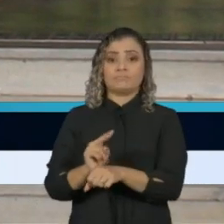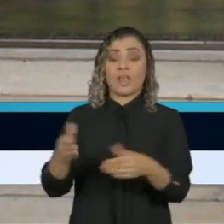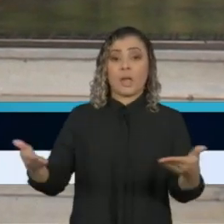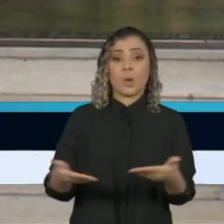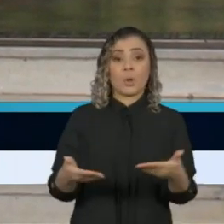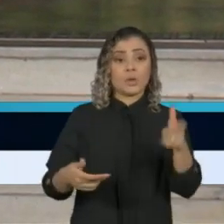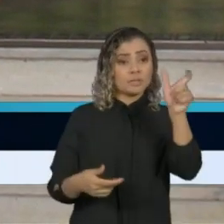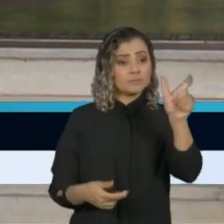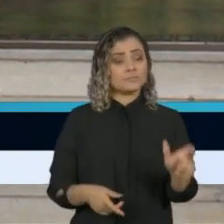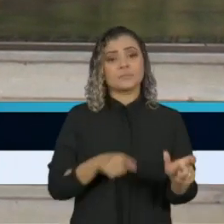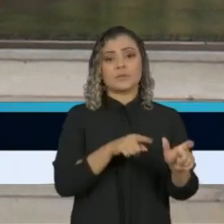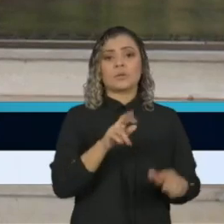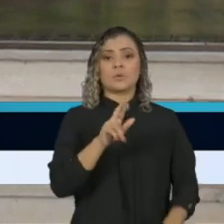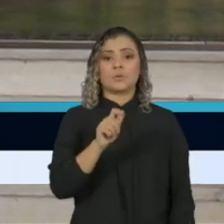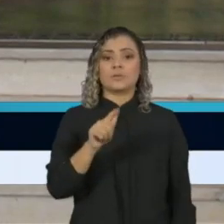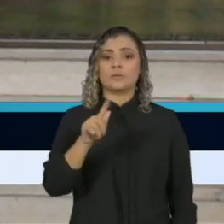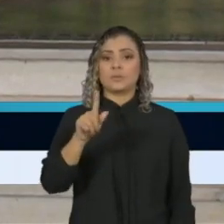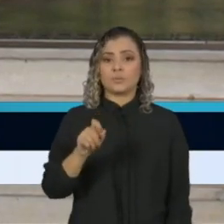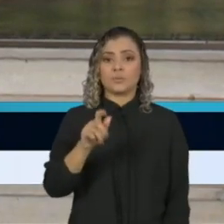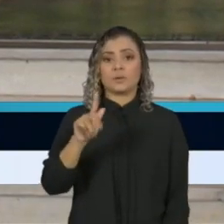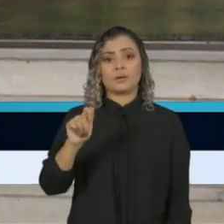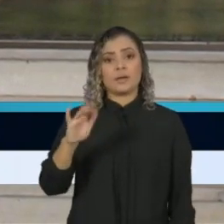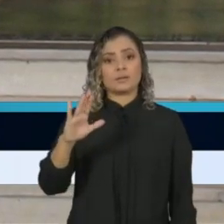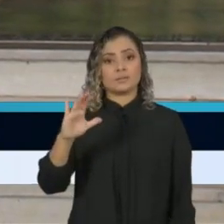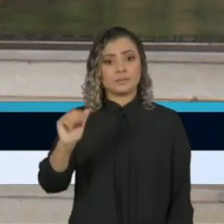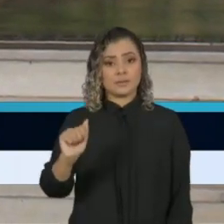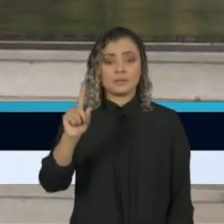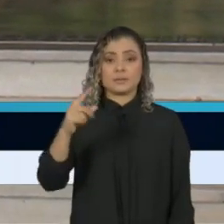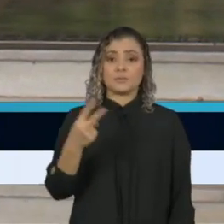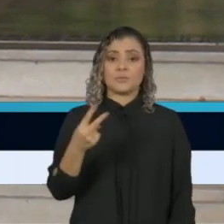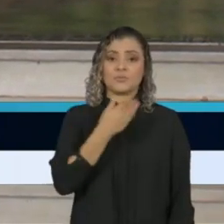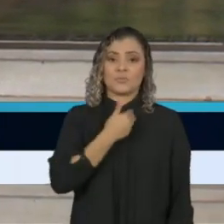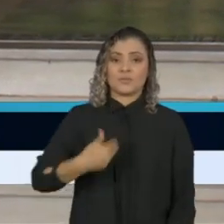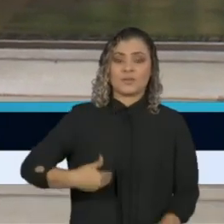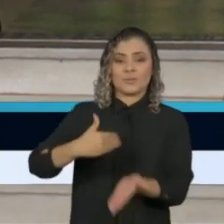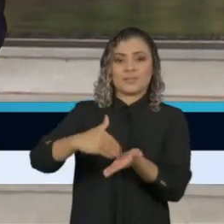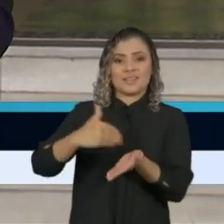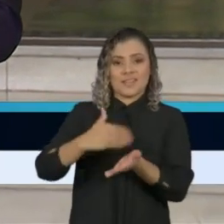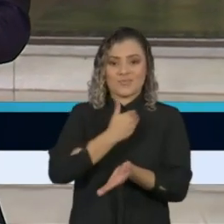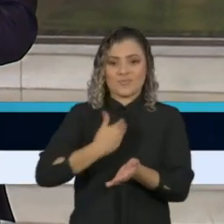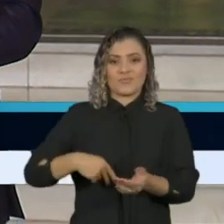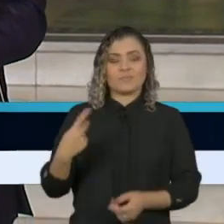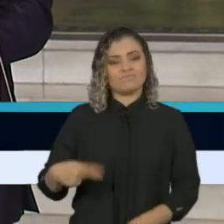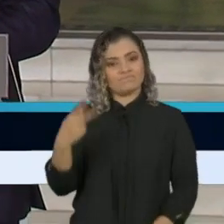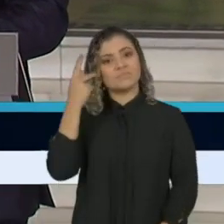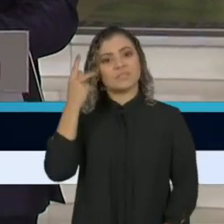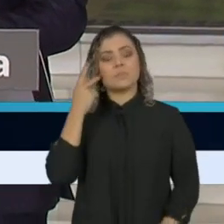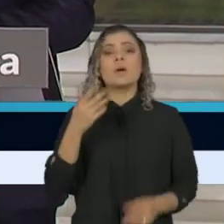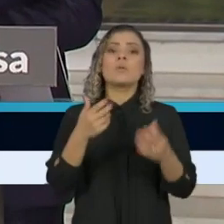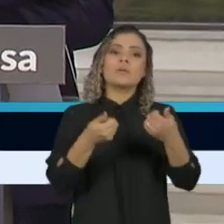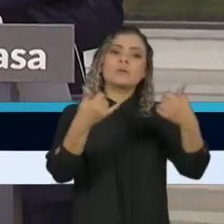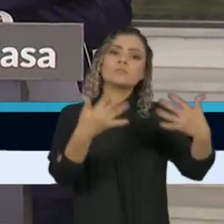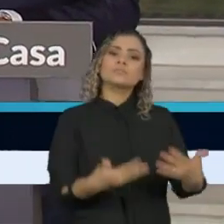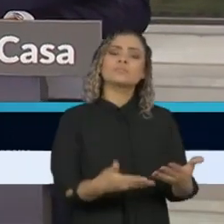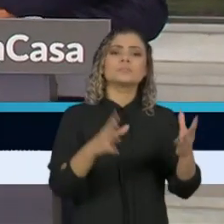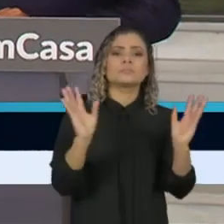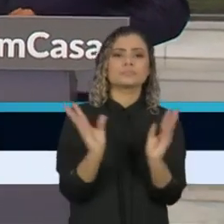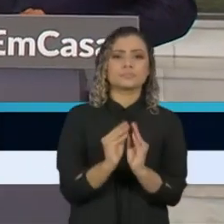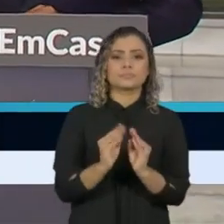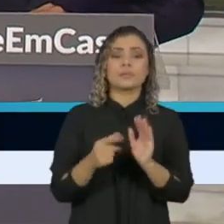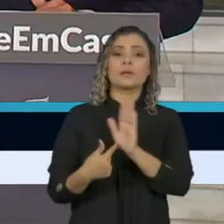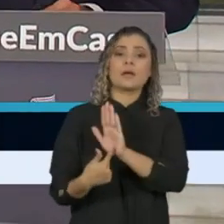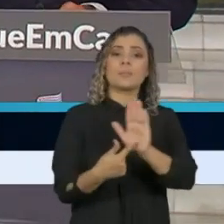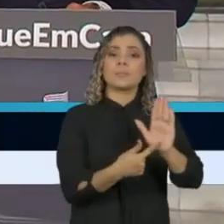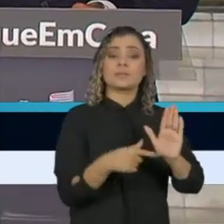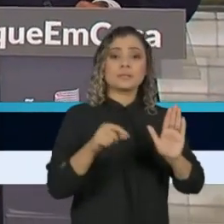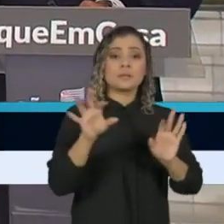agora a palavra ao Rodrigo Garcia, nosso vice-governador e secretário de governo. O Rodrigo fará uma apresentação